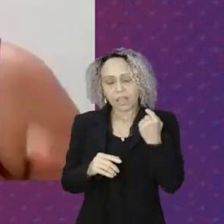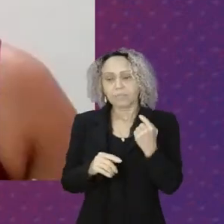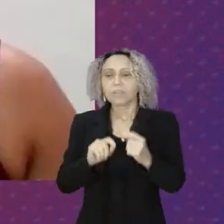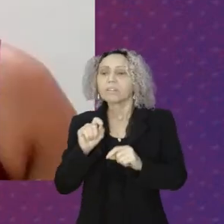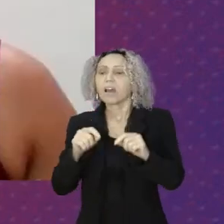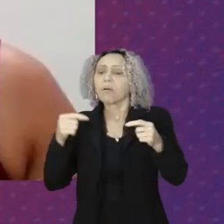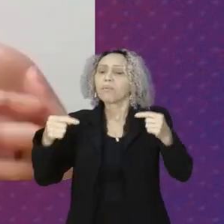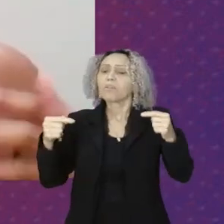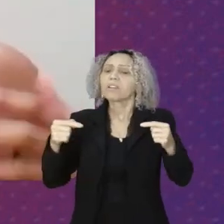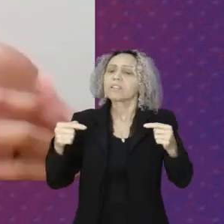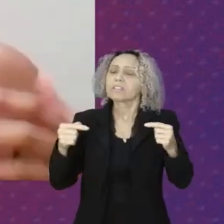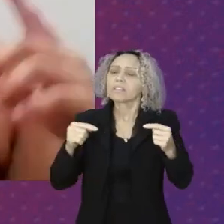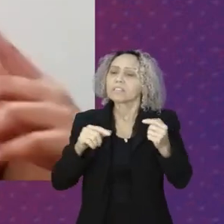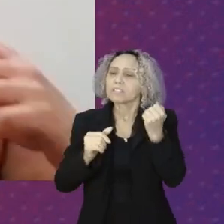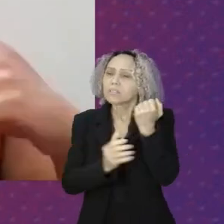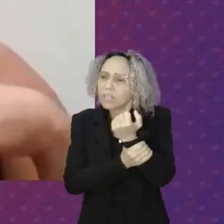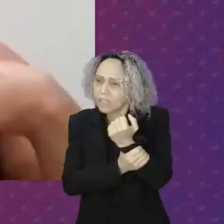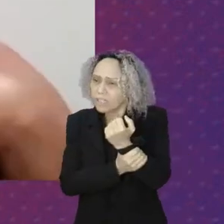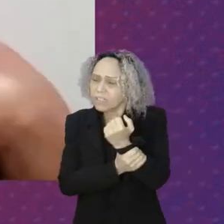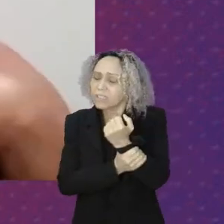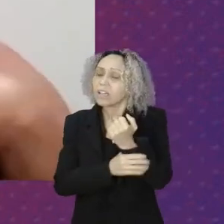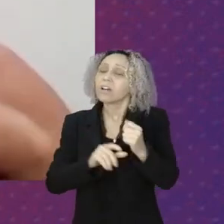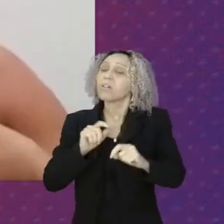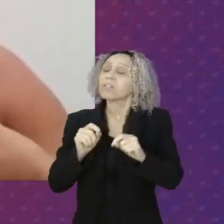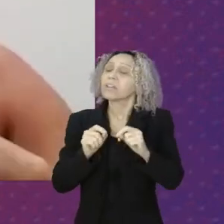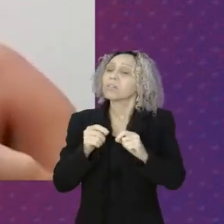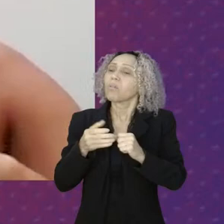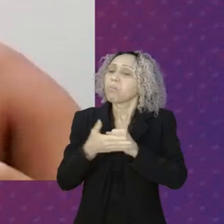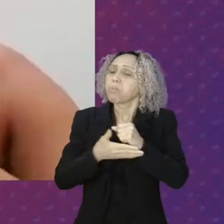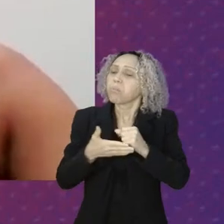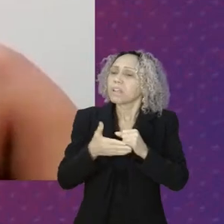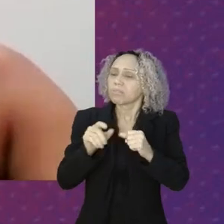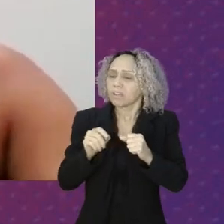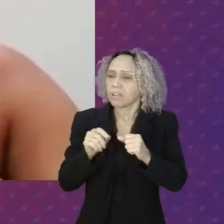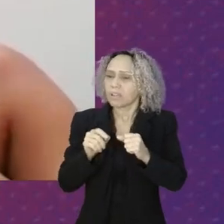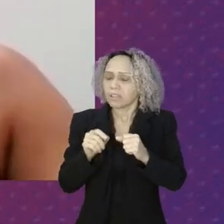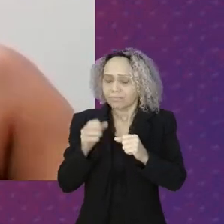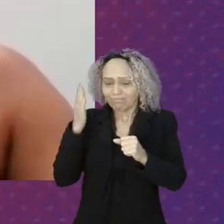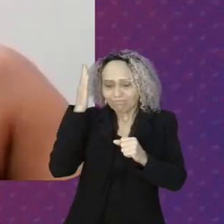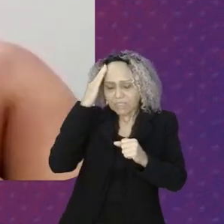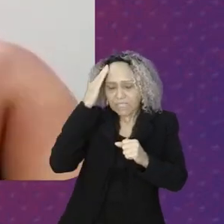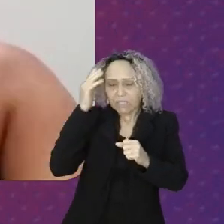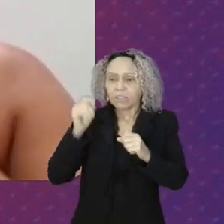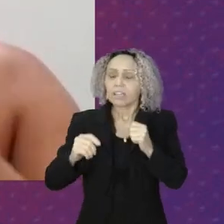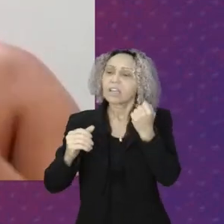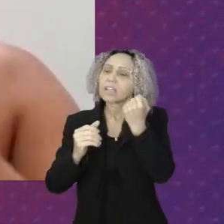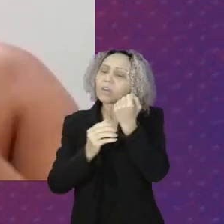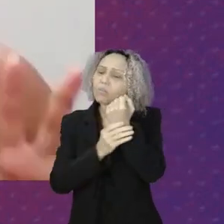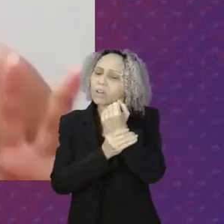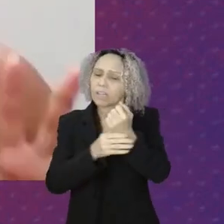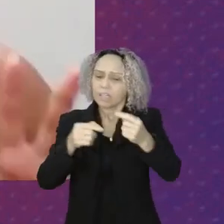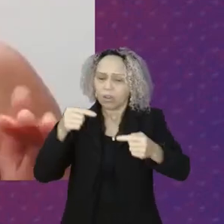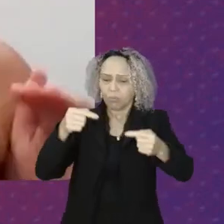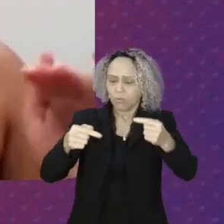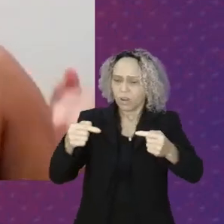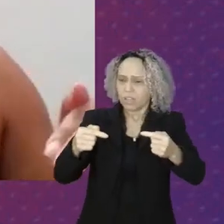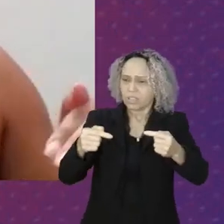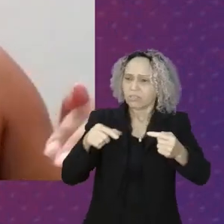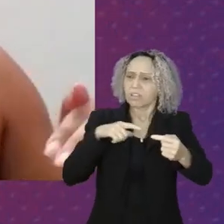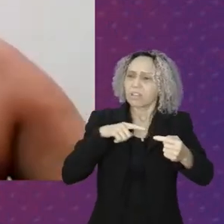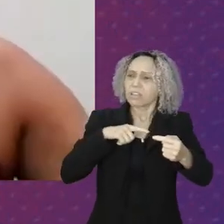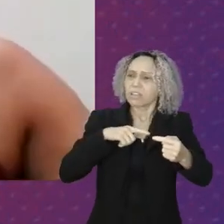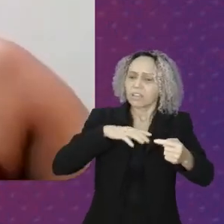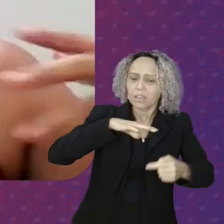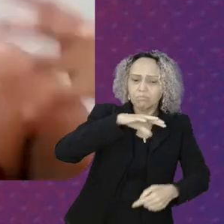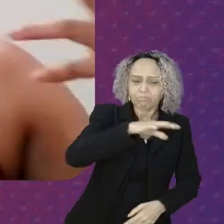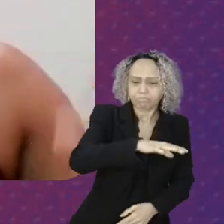base a garantia de direitos, em especial a articulação, né, entendendo a segurança como uma política transversal, ou